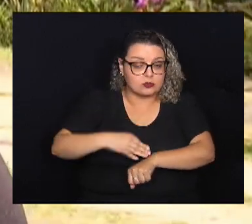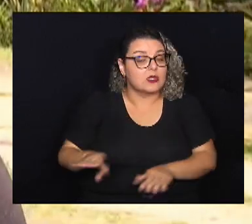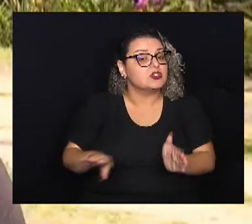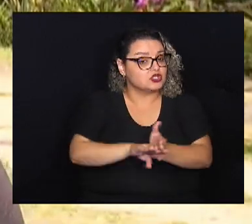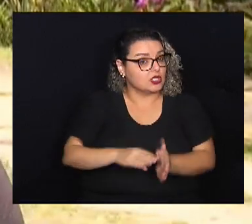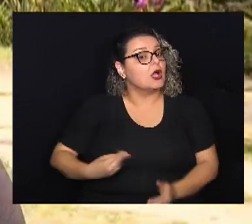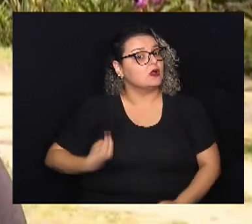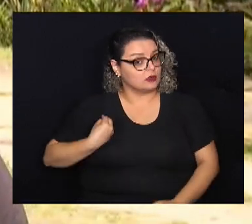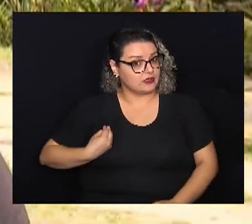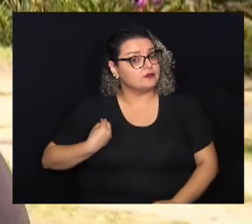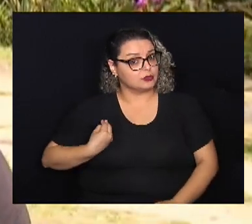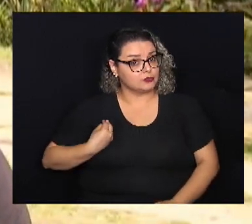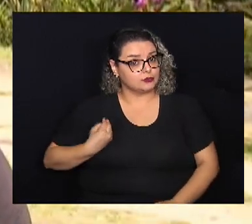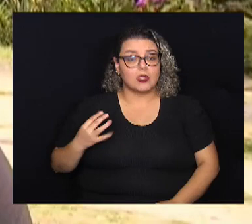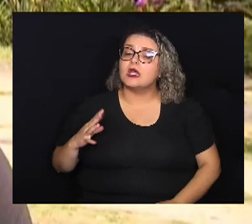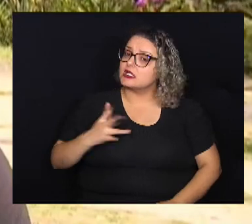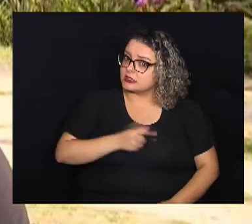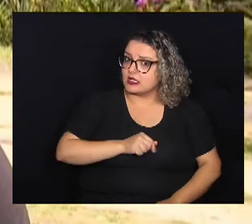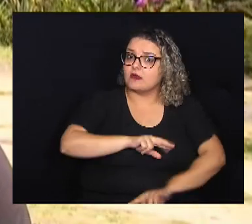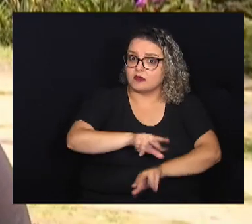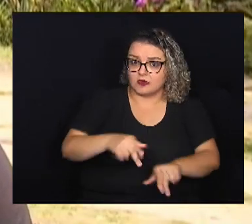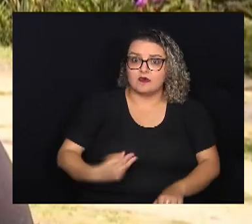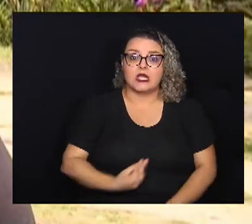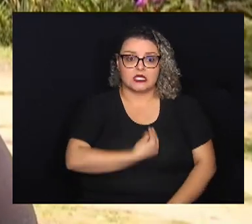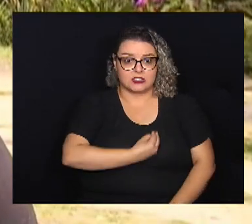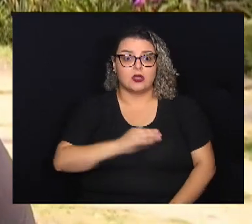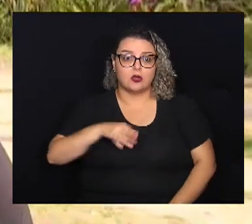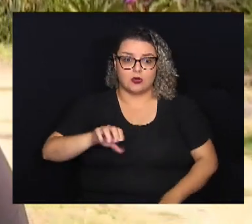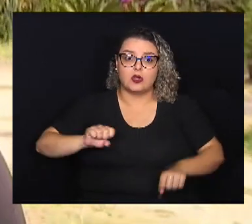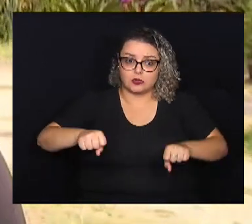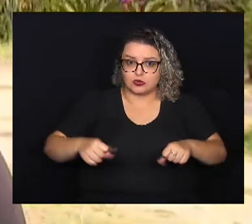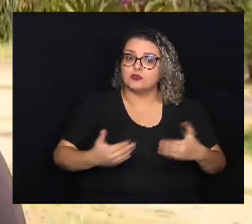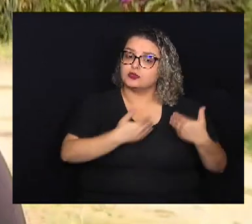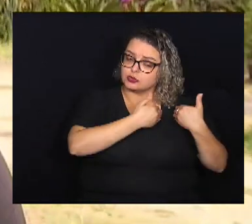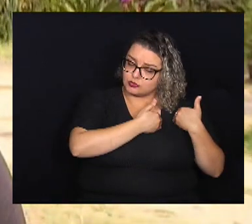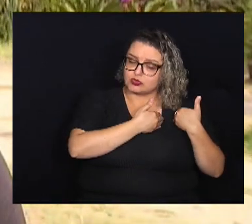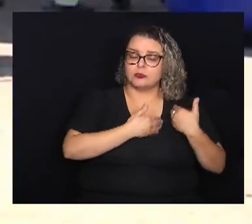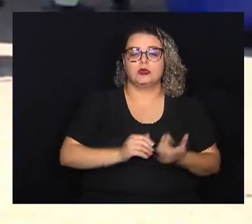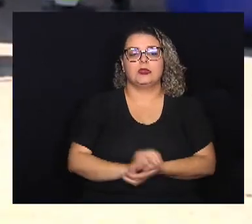tá? E isso salva muitas vidas quando a gente dirige com responsabilidade.